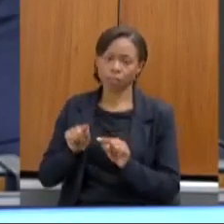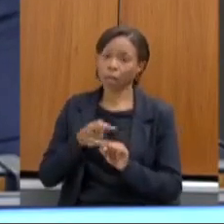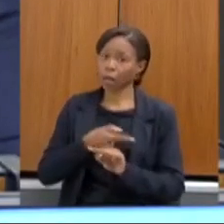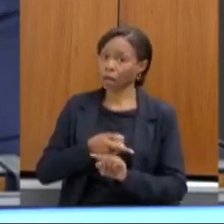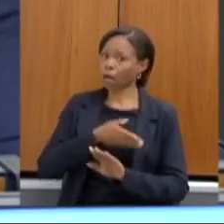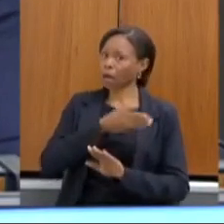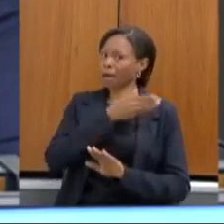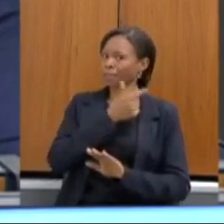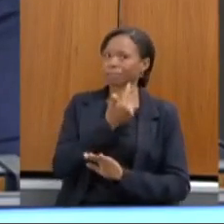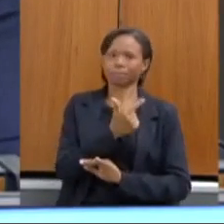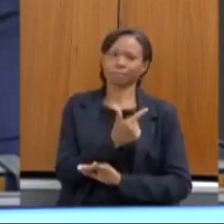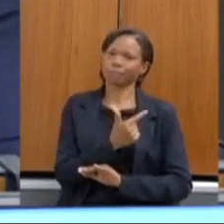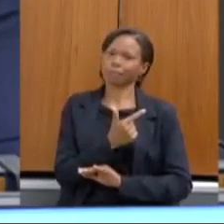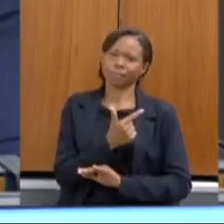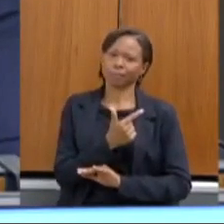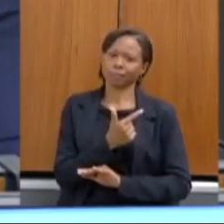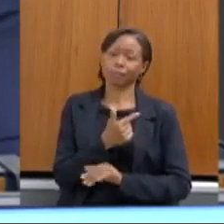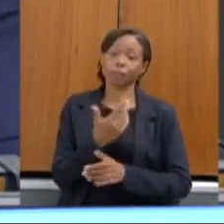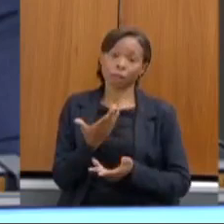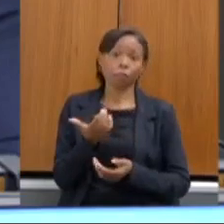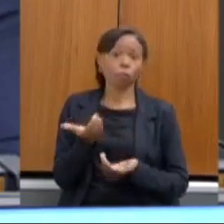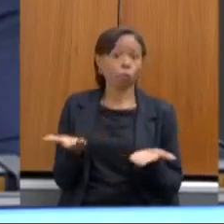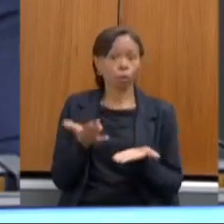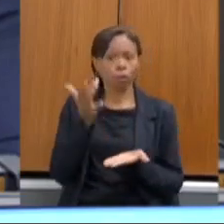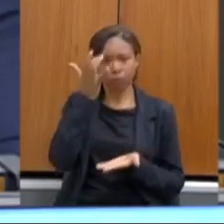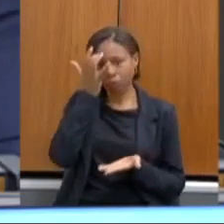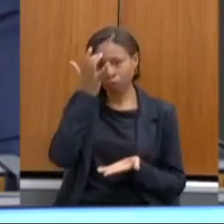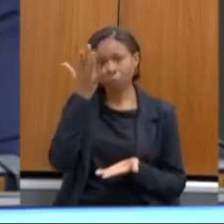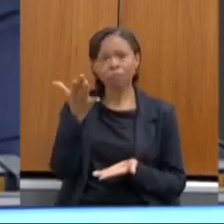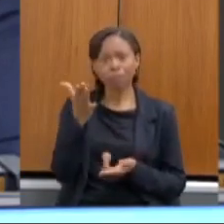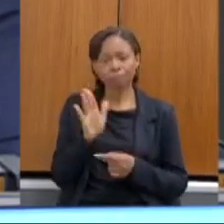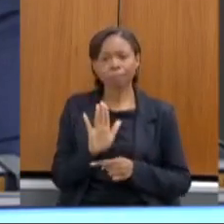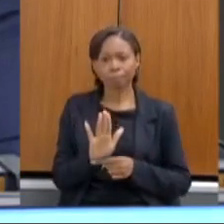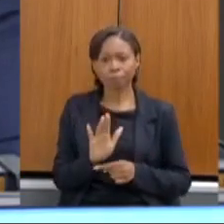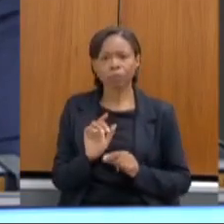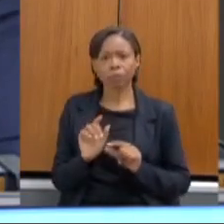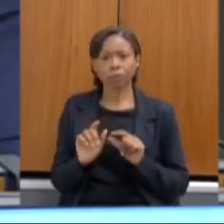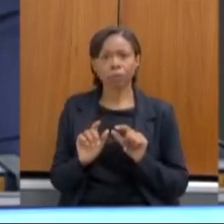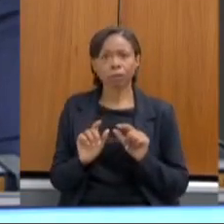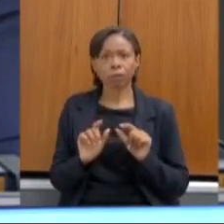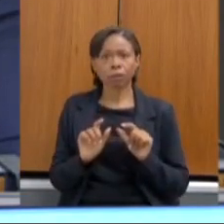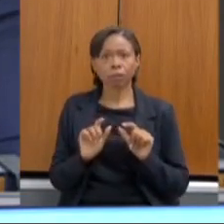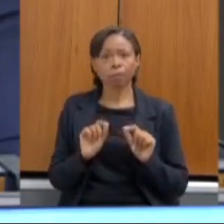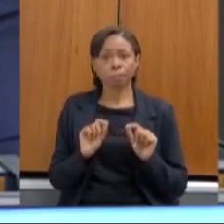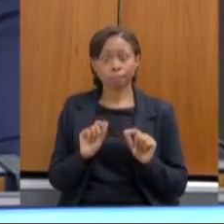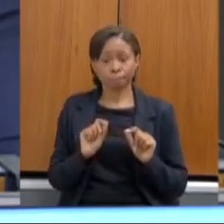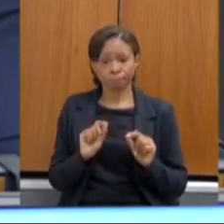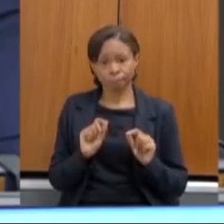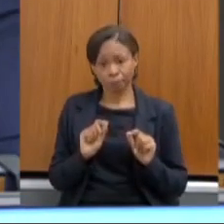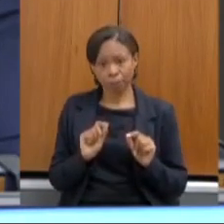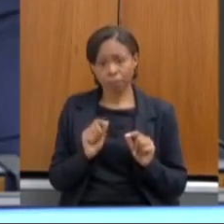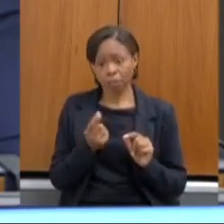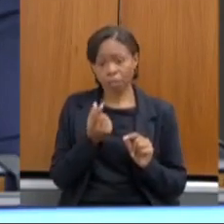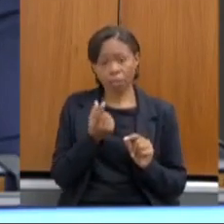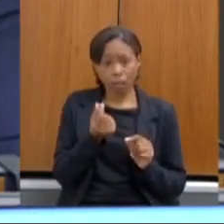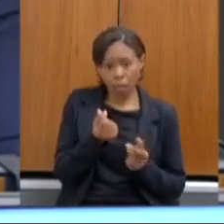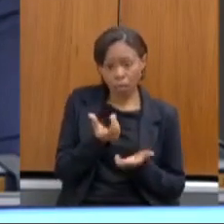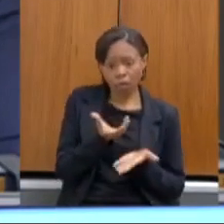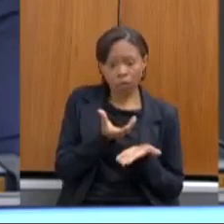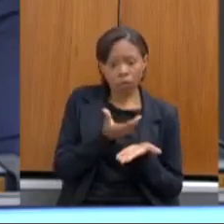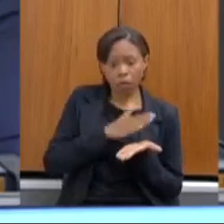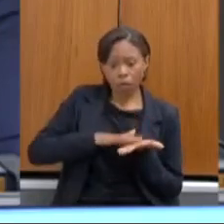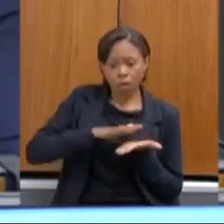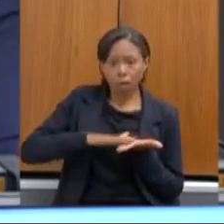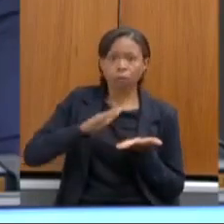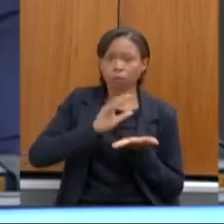muito a gestão do professor verão para que essas essas essas despesas possam